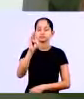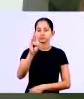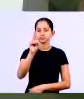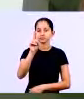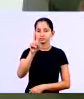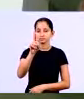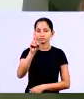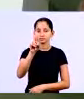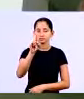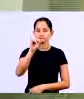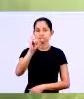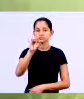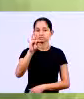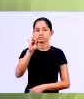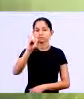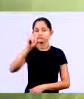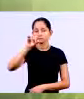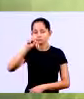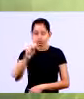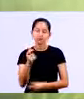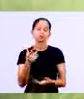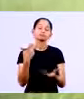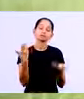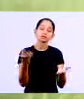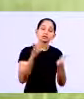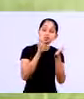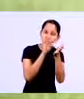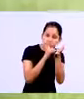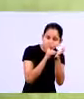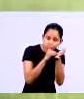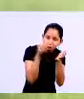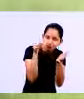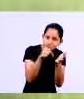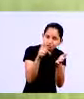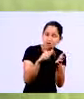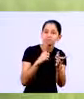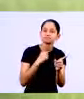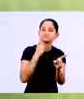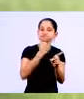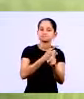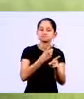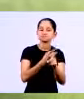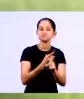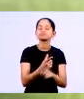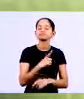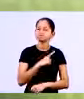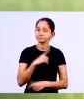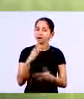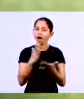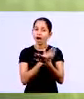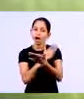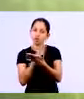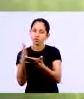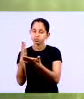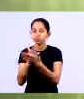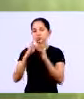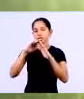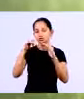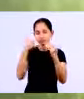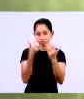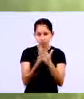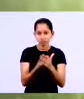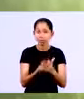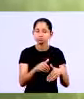Damiana, se você for olhar nos mini dicionários, que tem esses dicionários menores aí que as escolas às